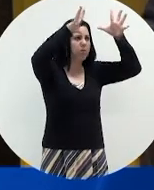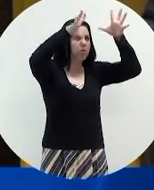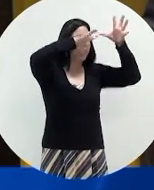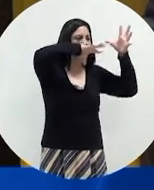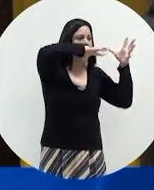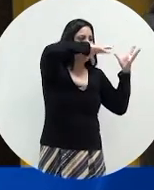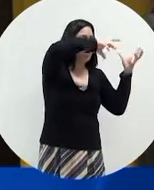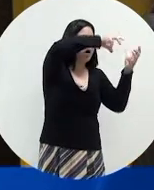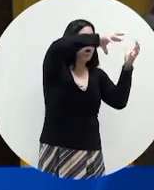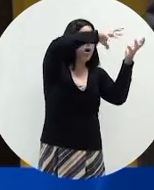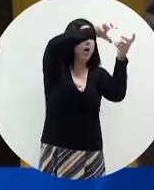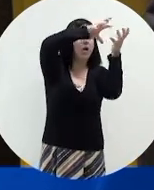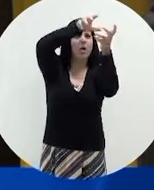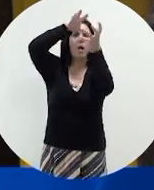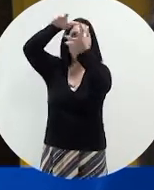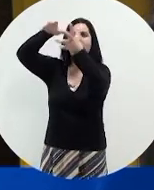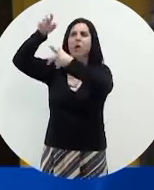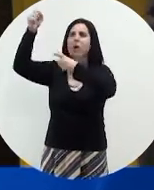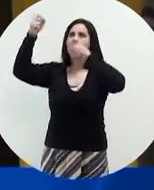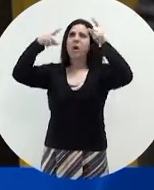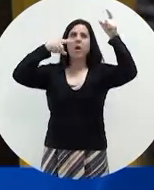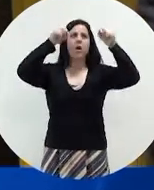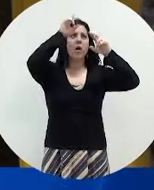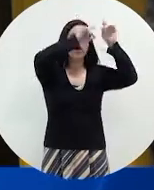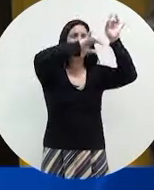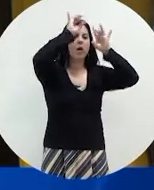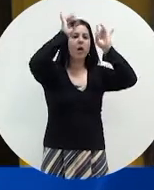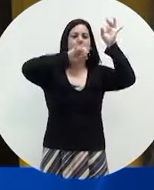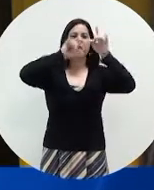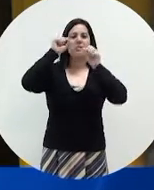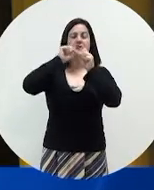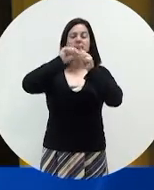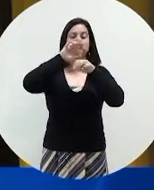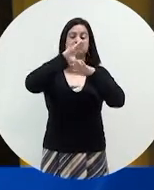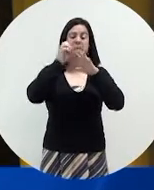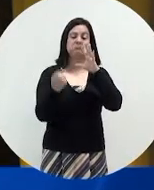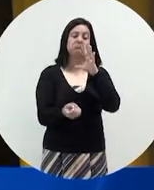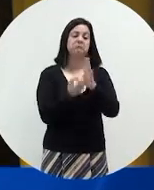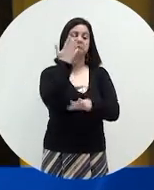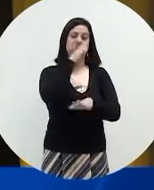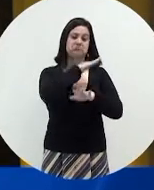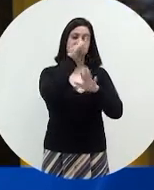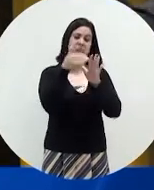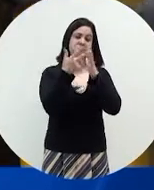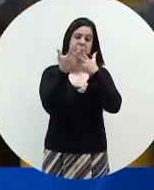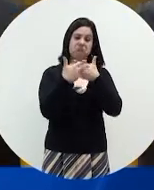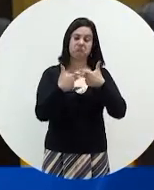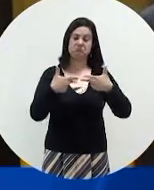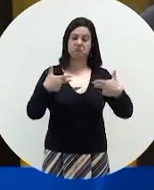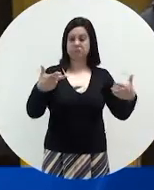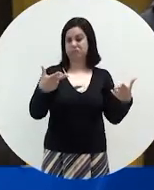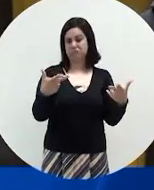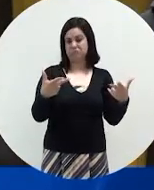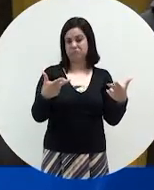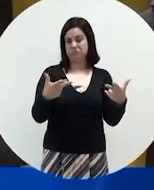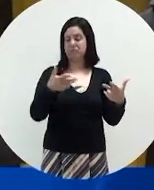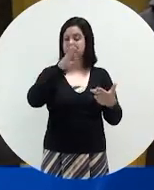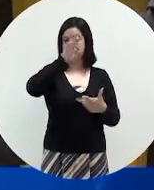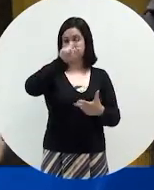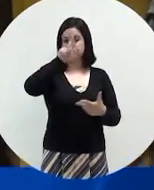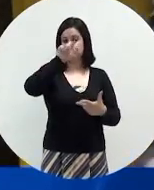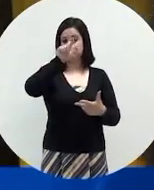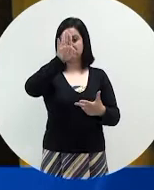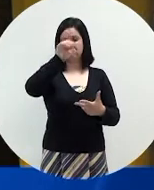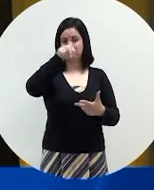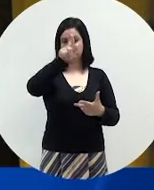a teoria da evolução parte do princípio de que o Big Bang, né? Então houve uma grande explosão no universo,